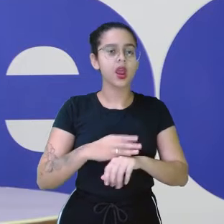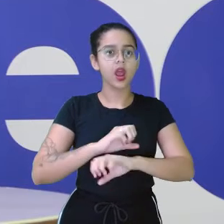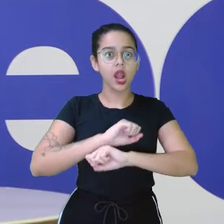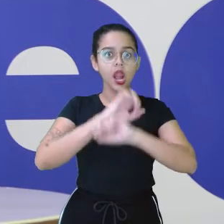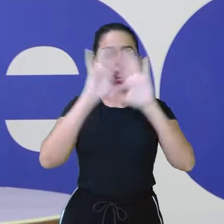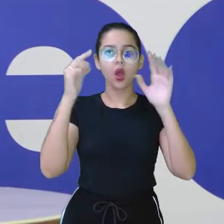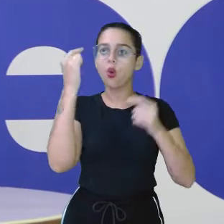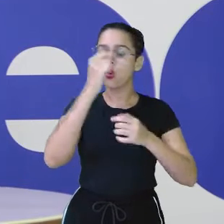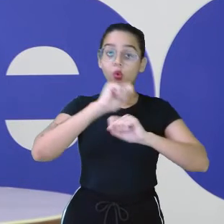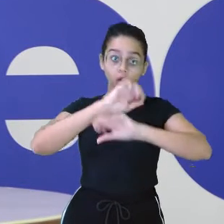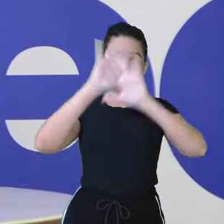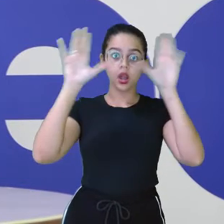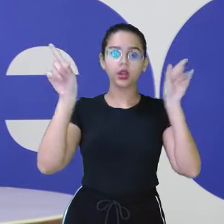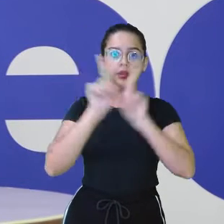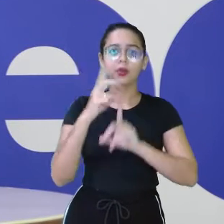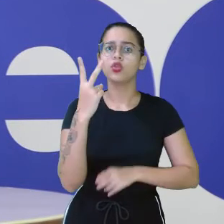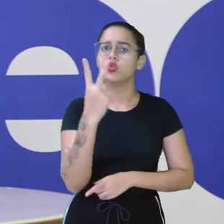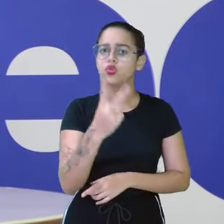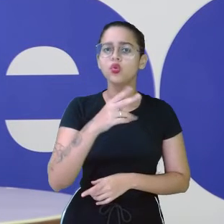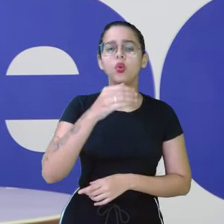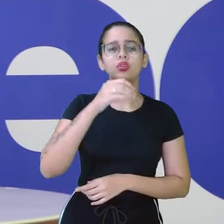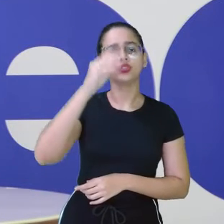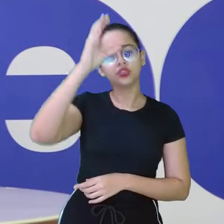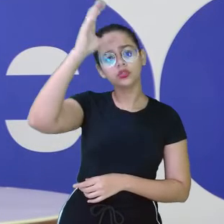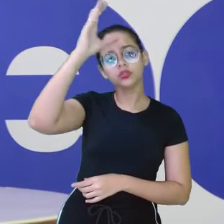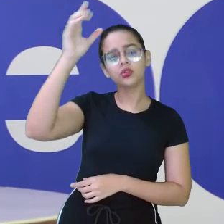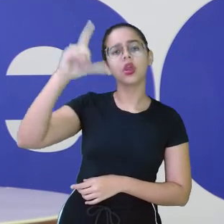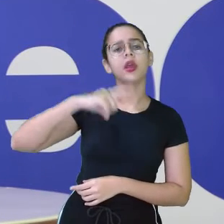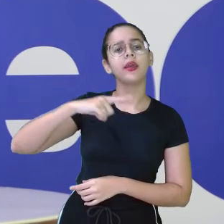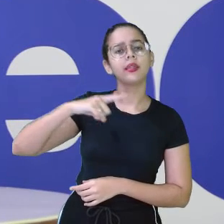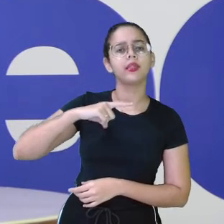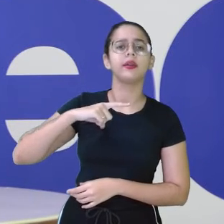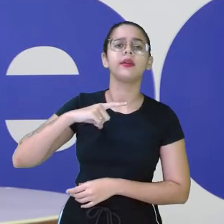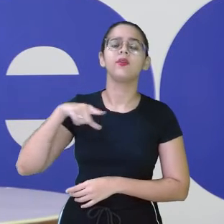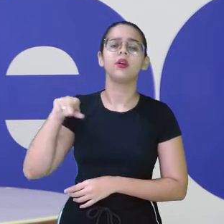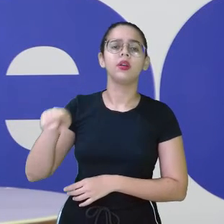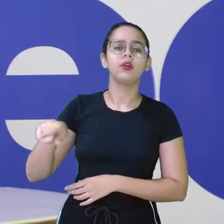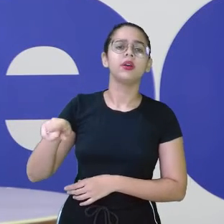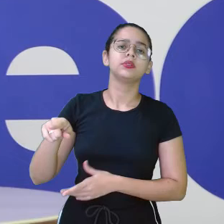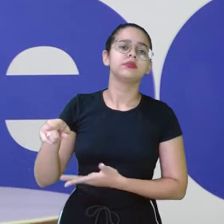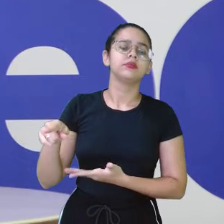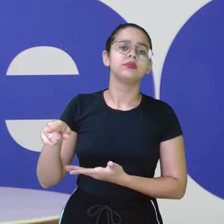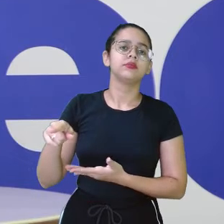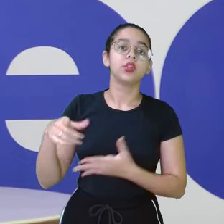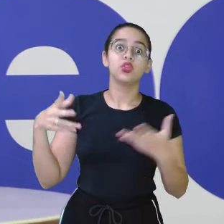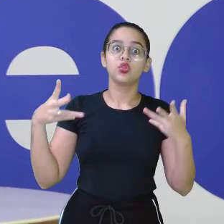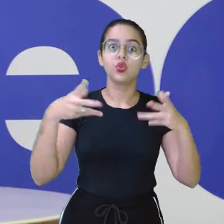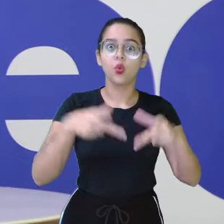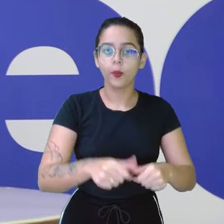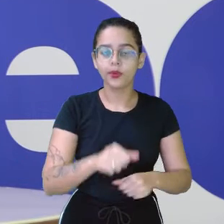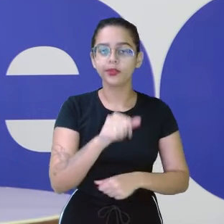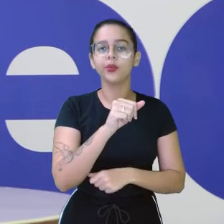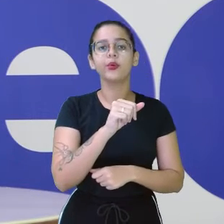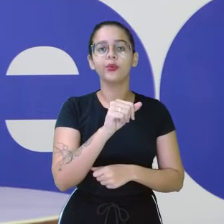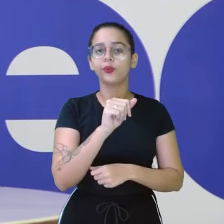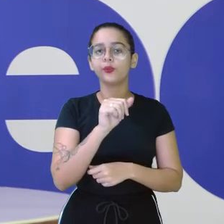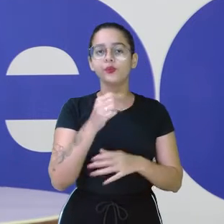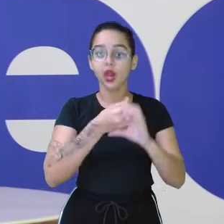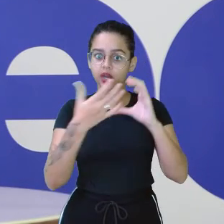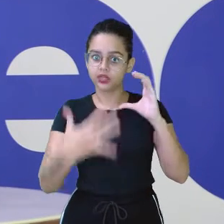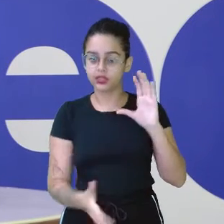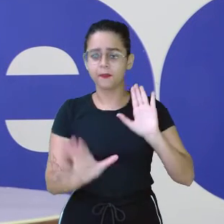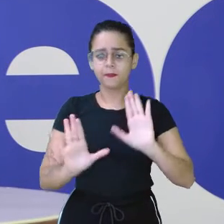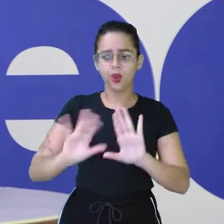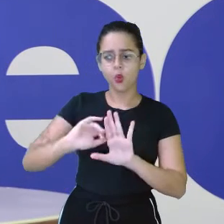claros também. E só 2 tios que tiveram, né, que dominou essa questão, porém